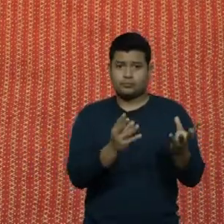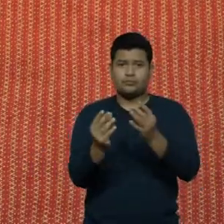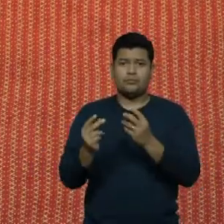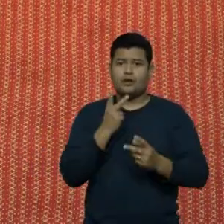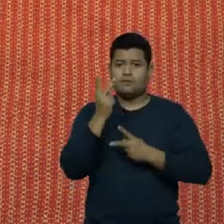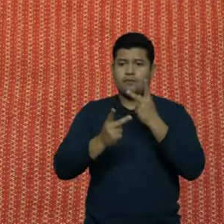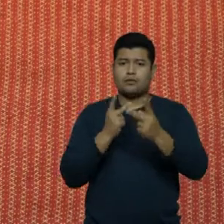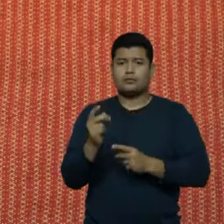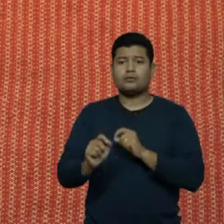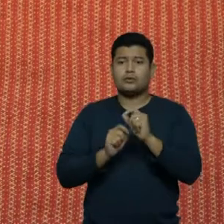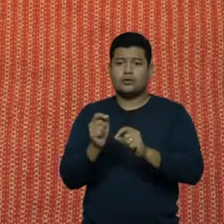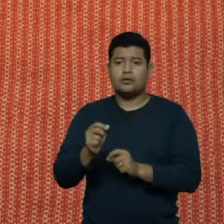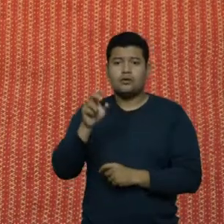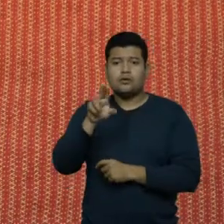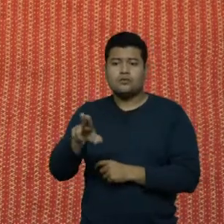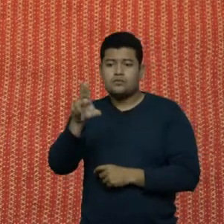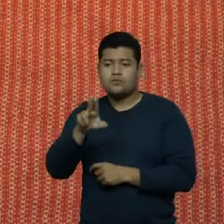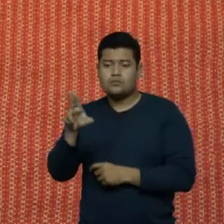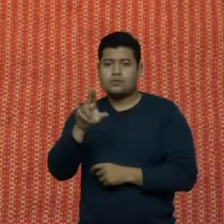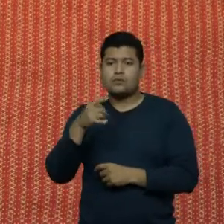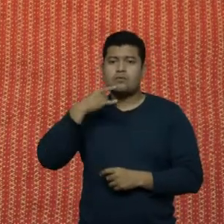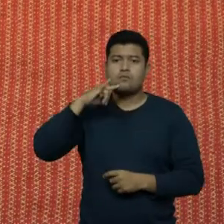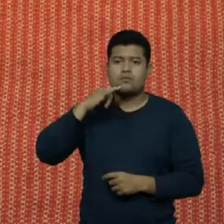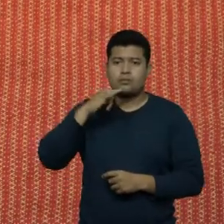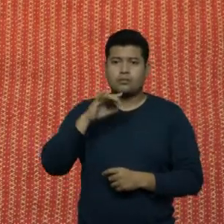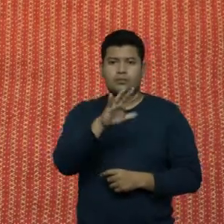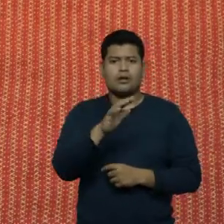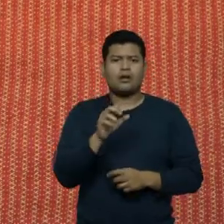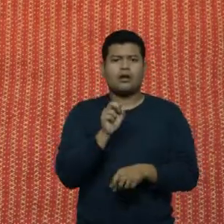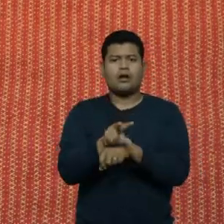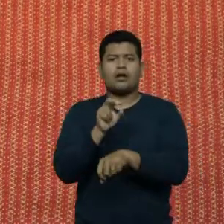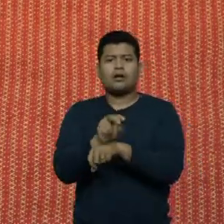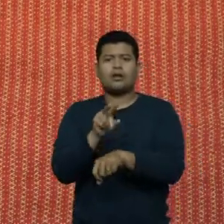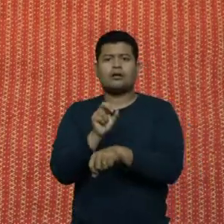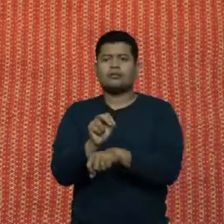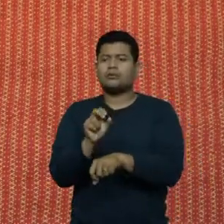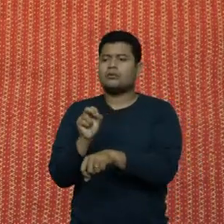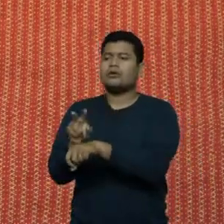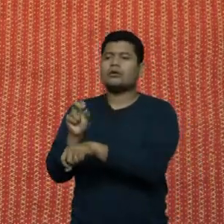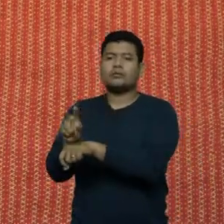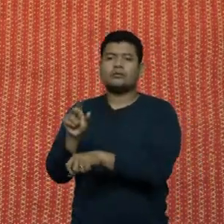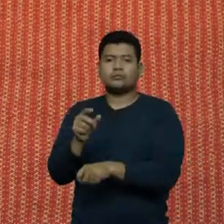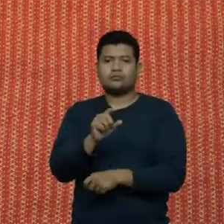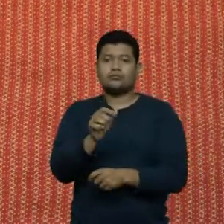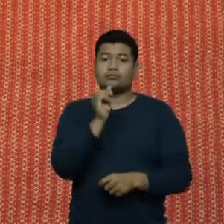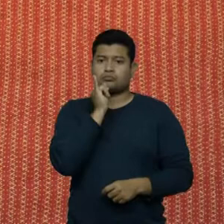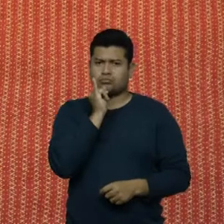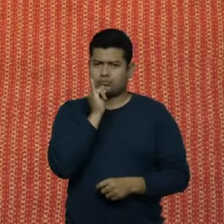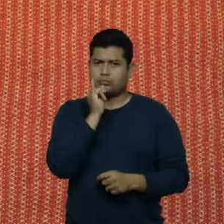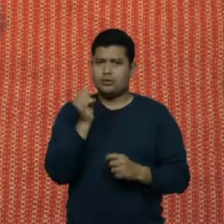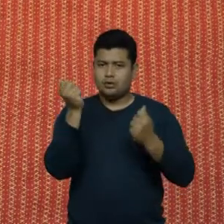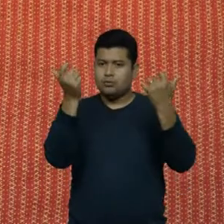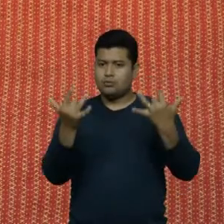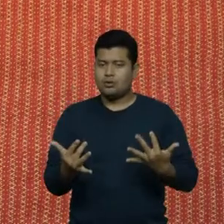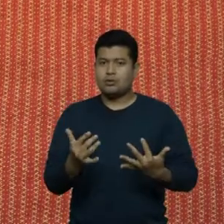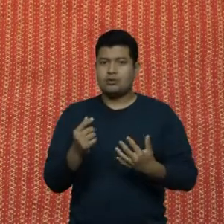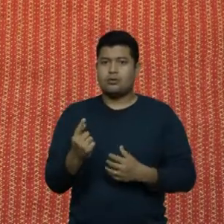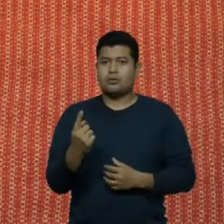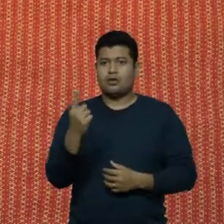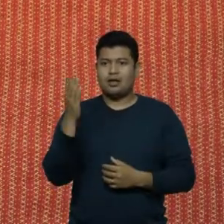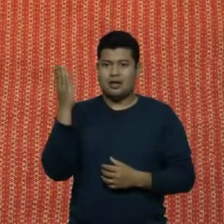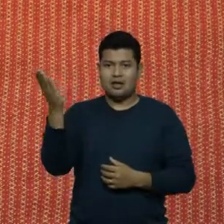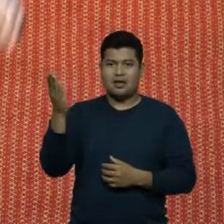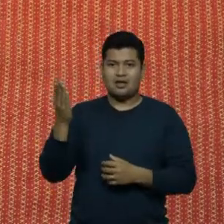consumo de álcool e os empregos e os empregos eu vou dar só um exemplo pra vocês um exemplo Jurerê